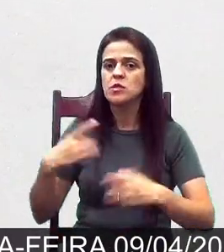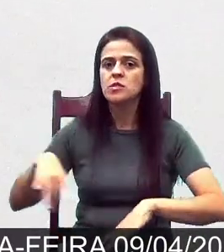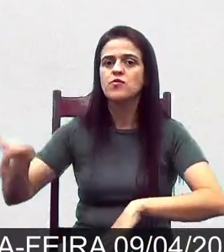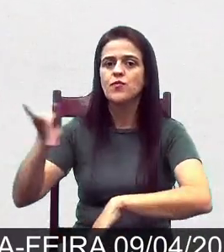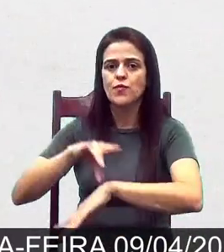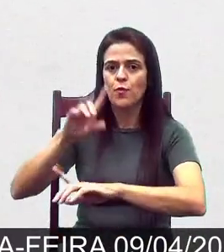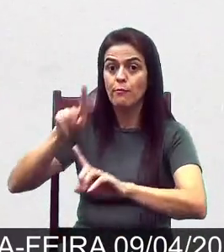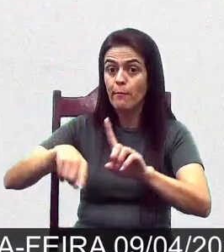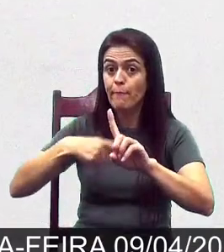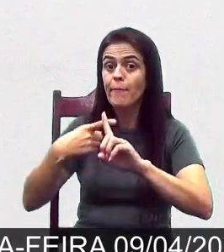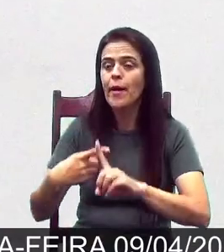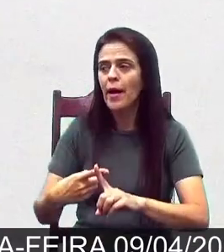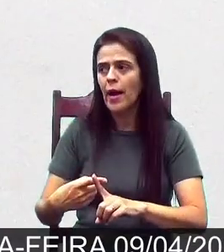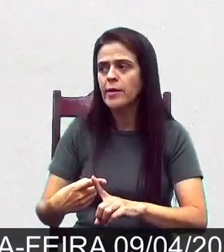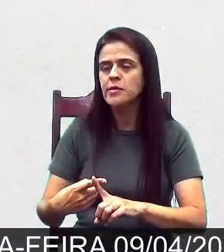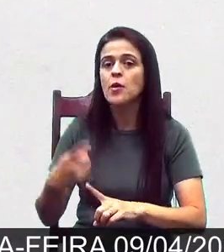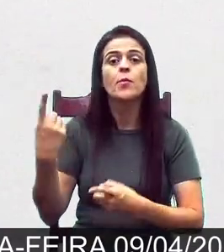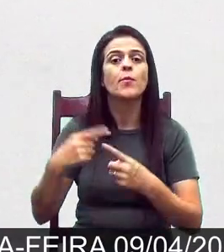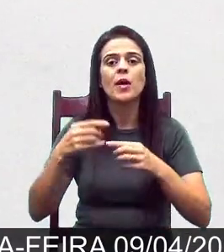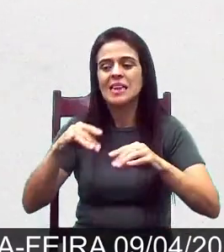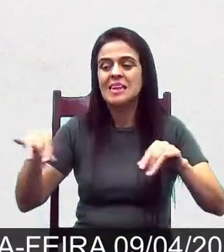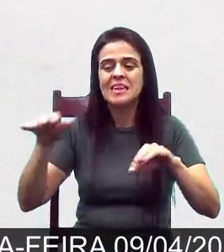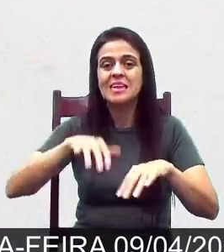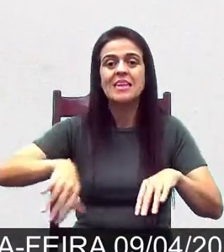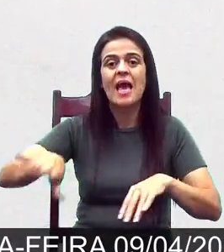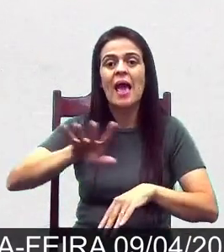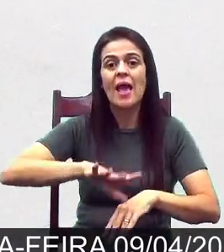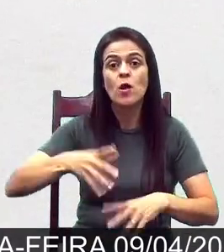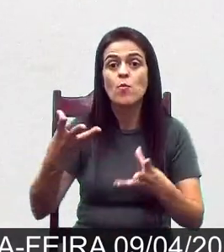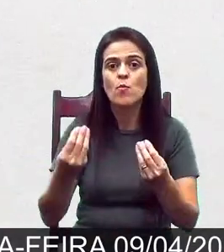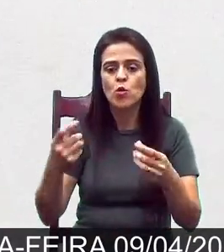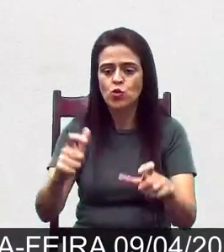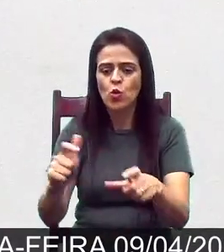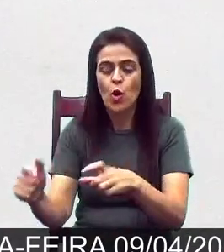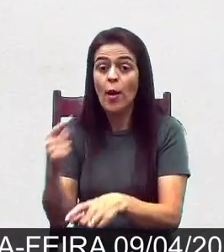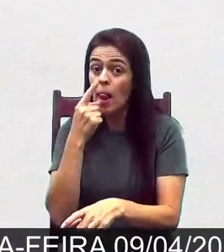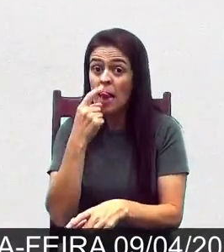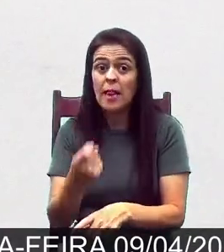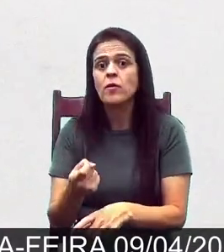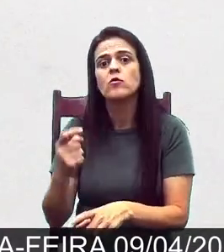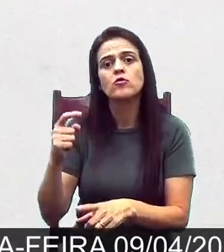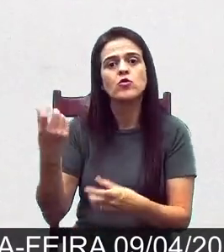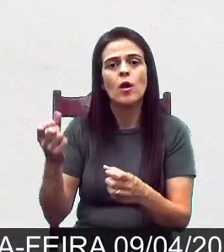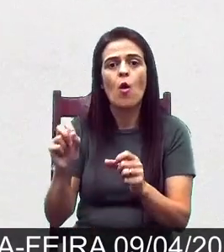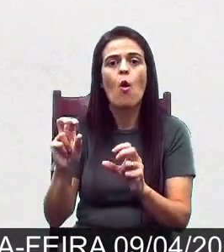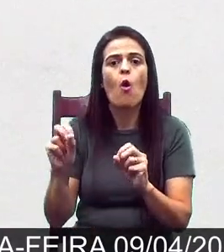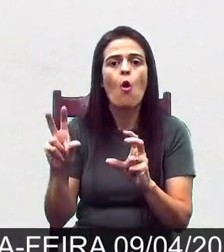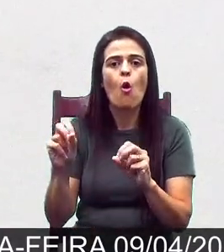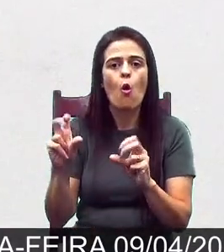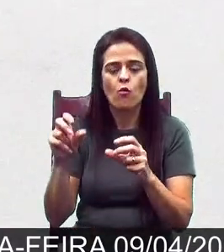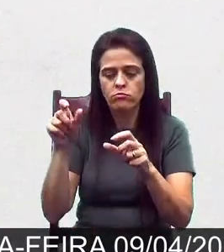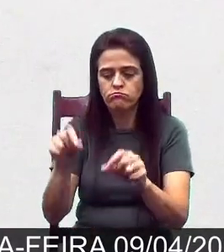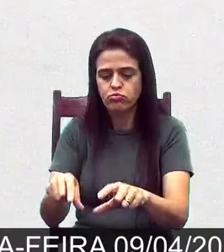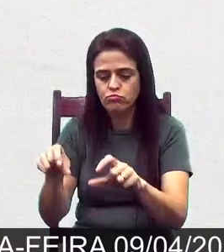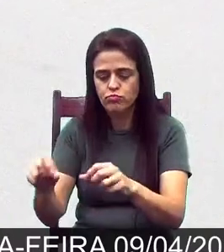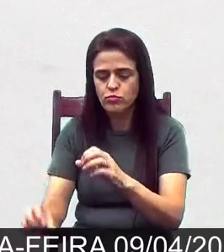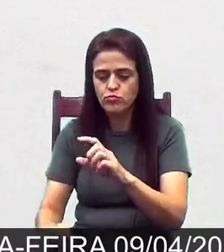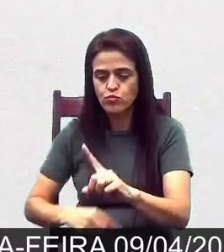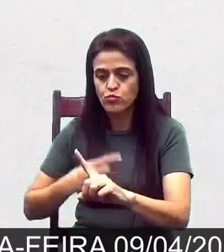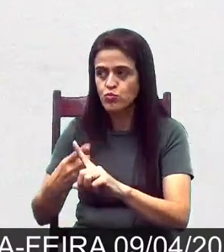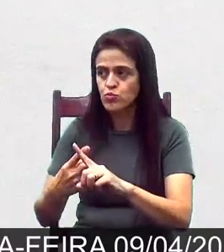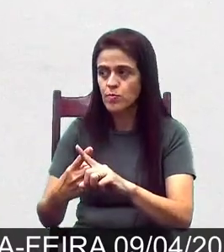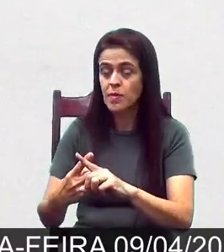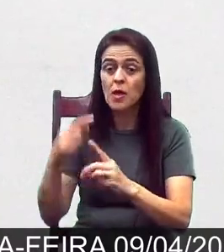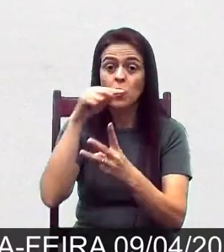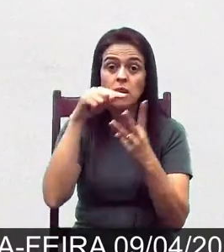dengue na cidade, vez em que os terrenos podem ser criadores do mosquito transmissor e precisa ser combatidos. Então,